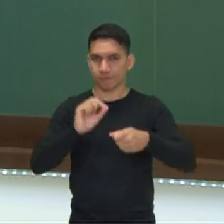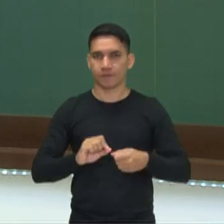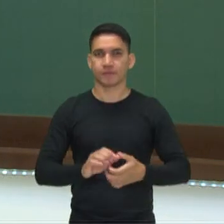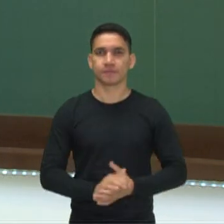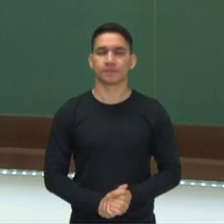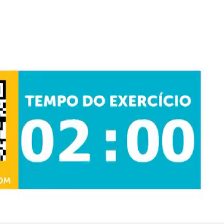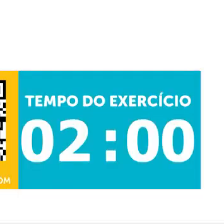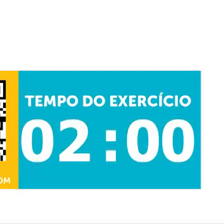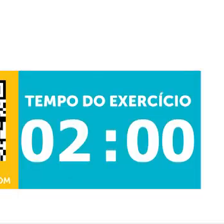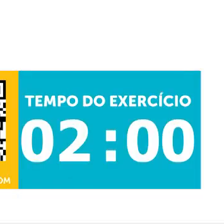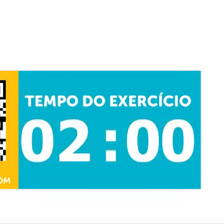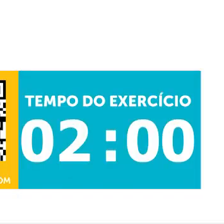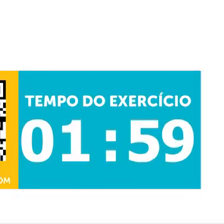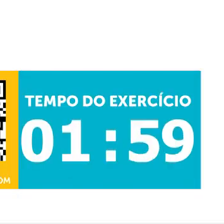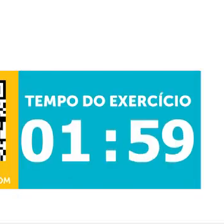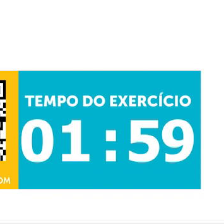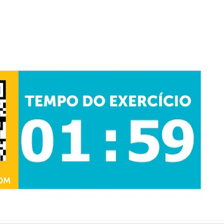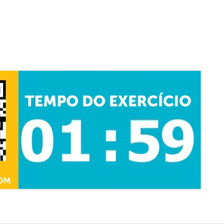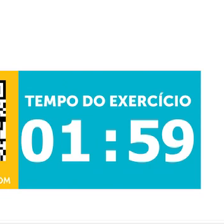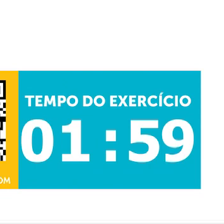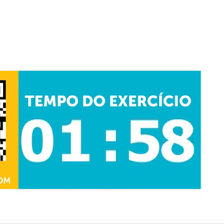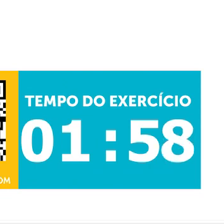você, eu já volto.